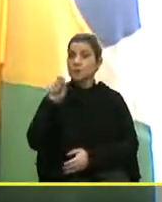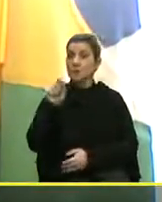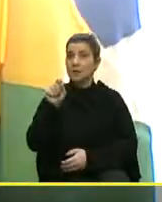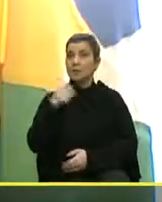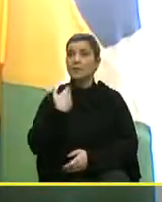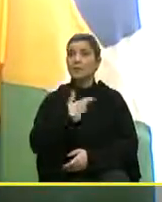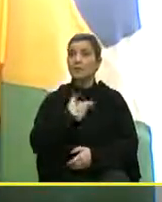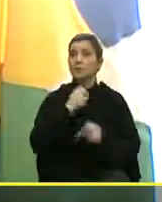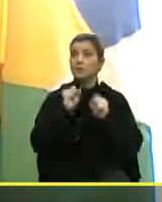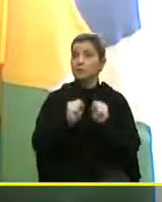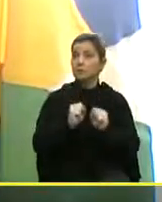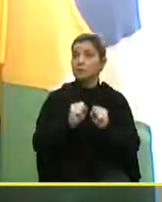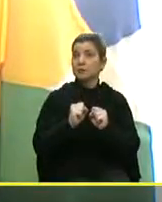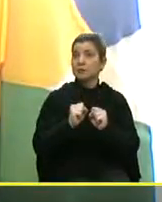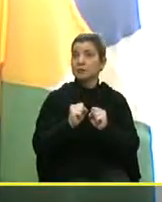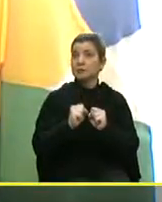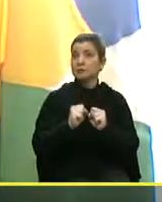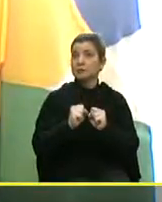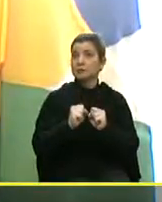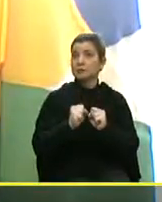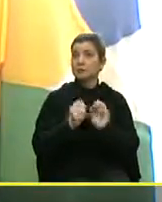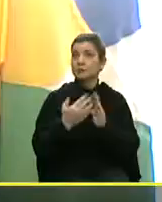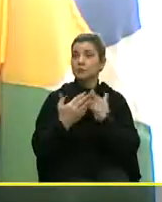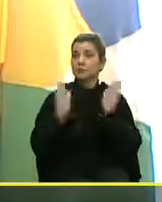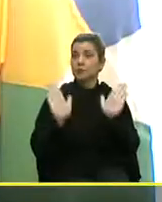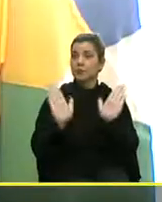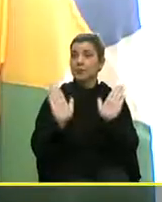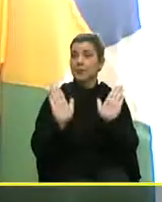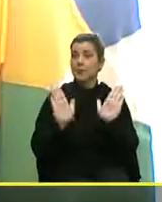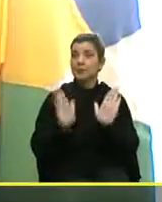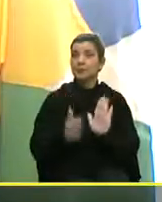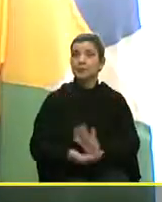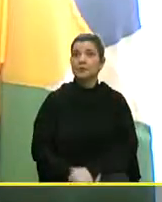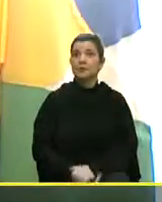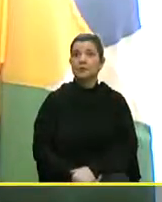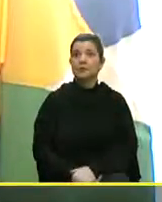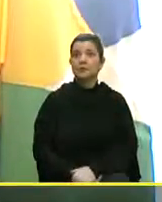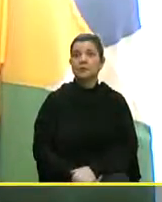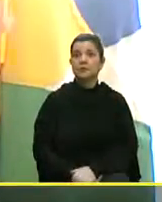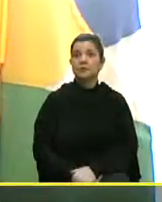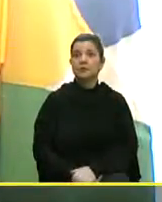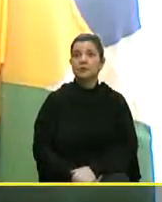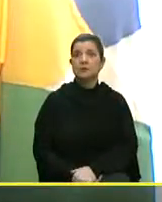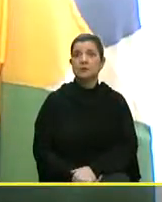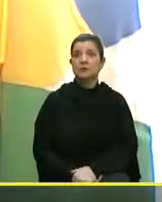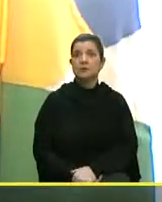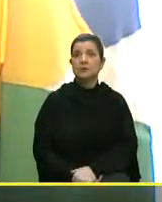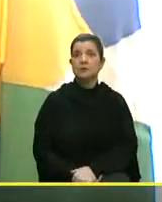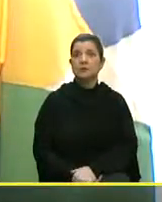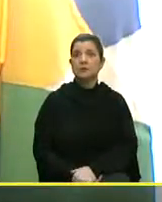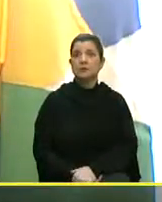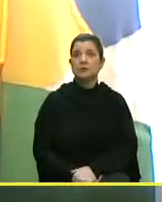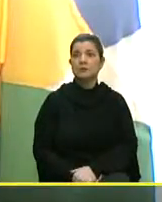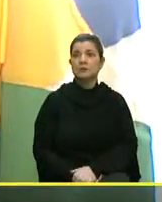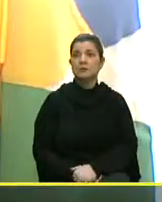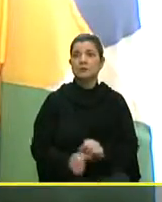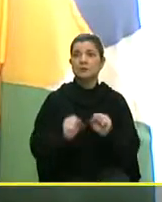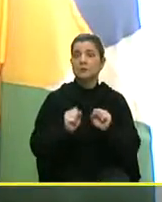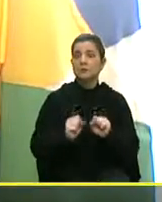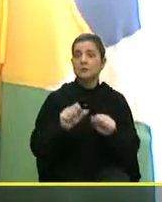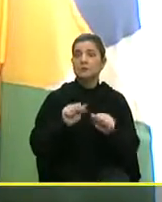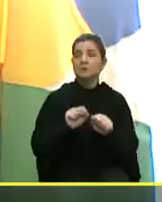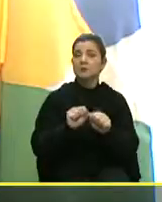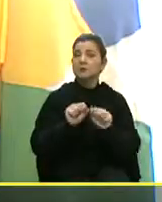finalmente aqui eu tô com sei aberto na no sistema da Assembleia Legislativa para que nós possamos